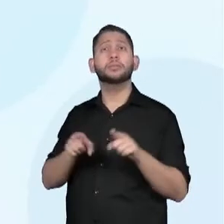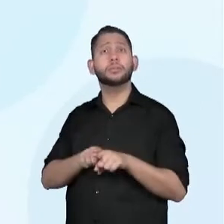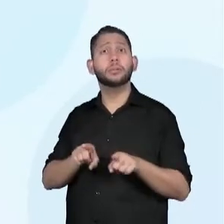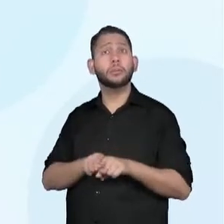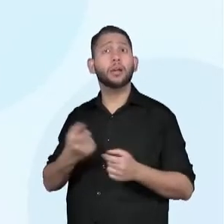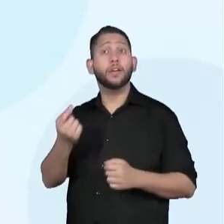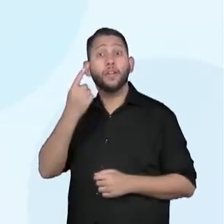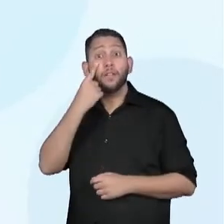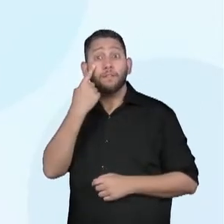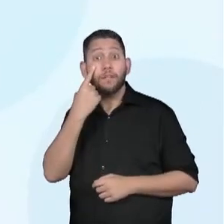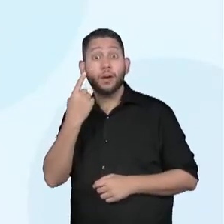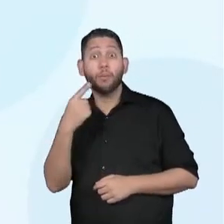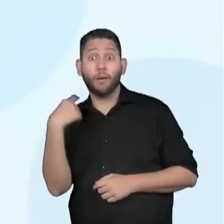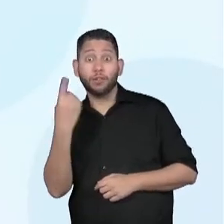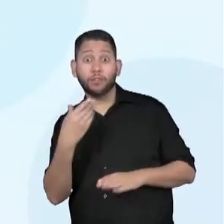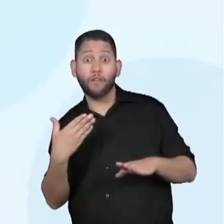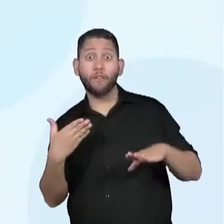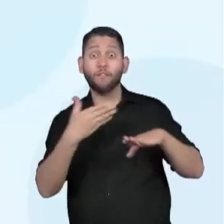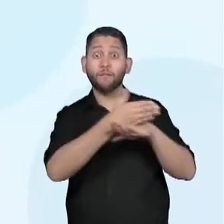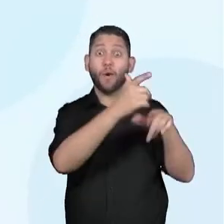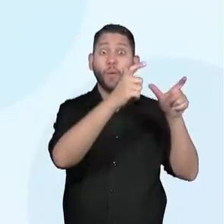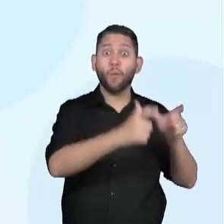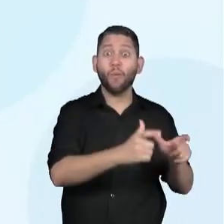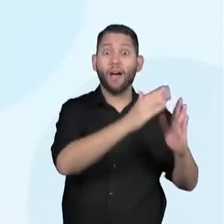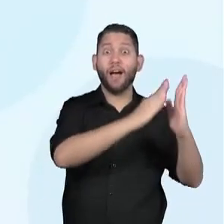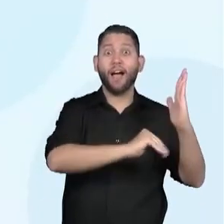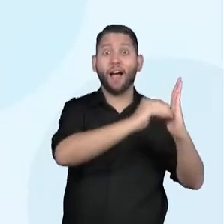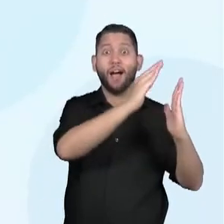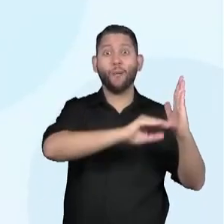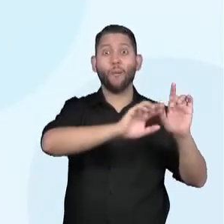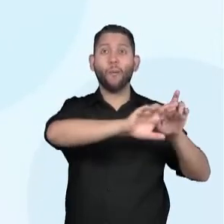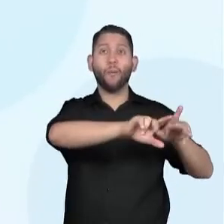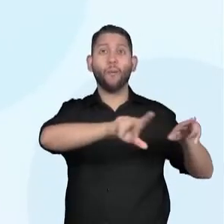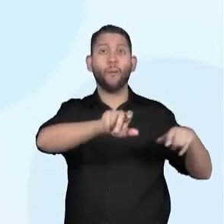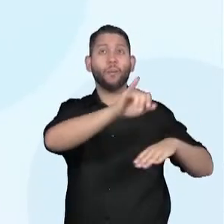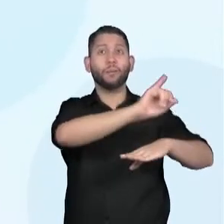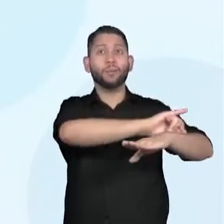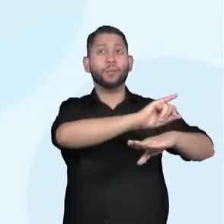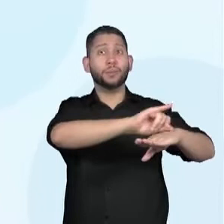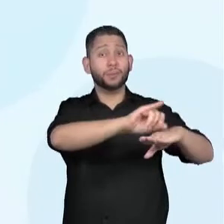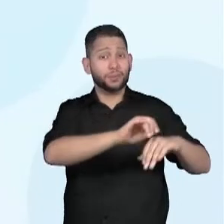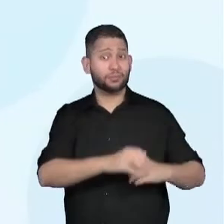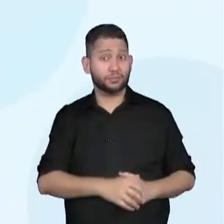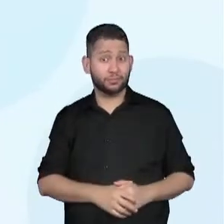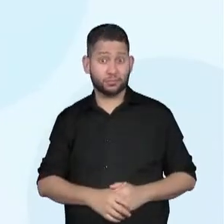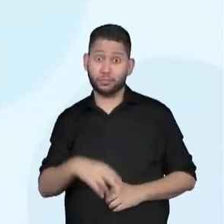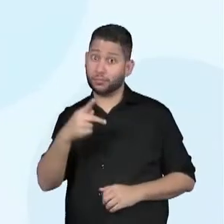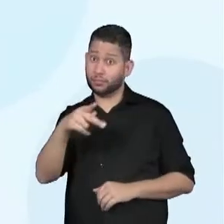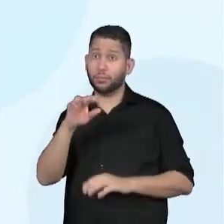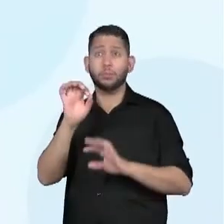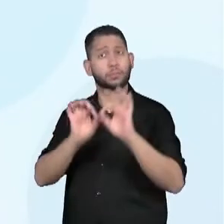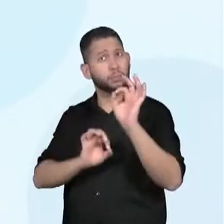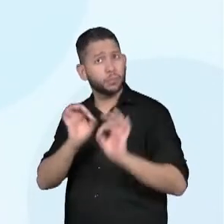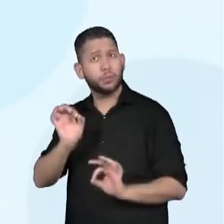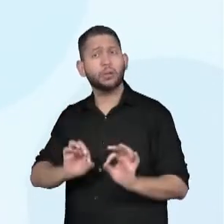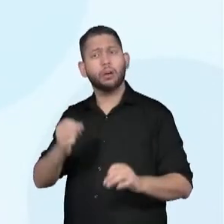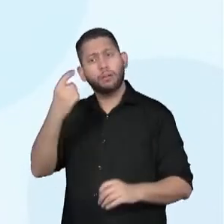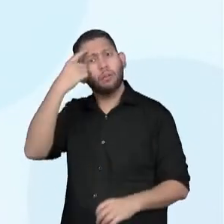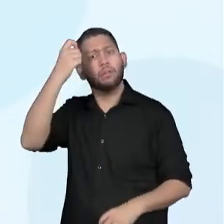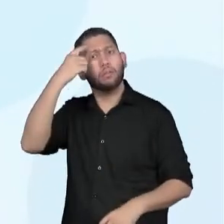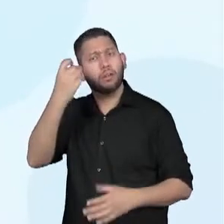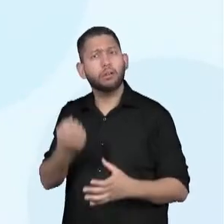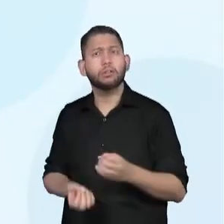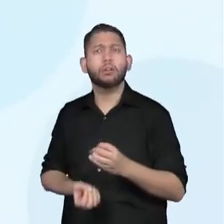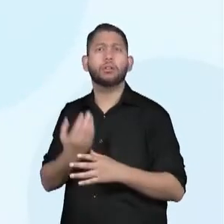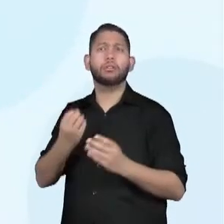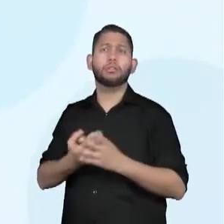we'll visit an art exhibition. And as part of your project, you will create your